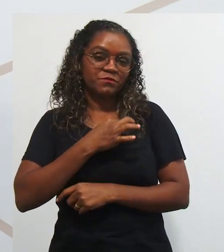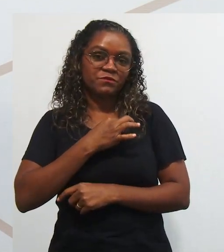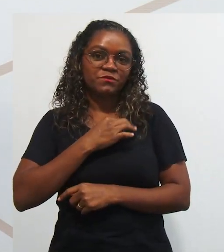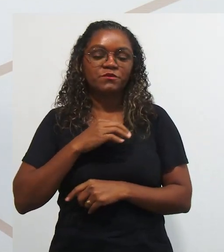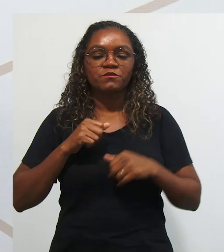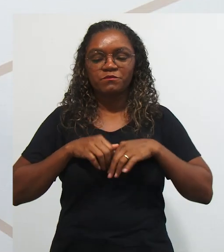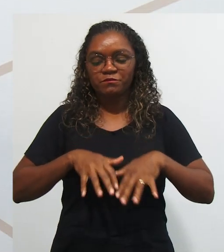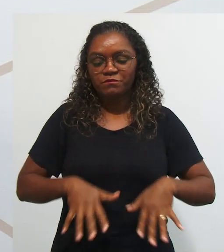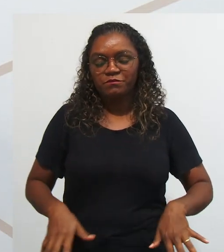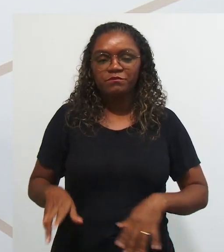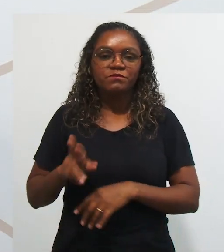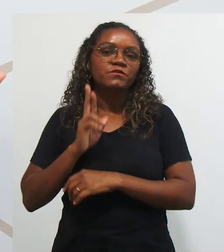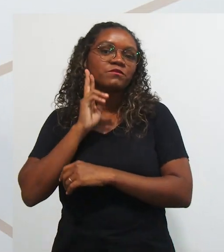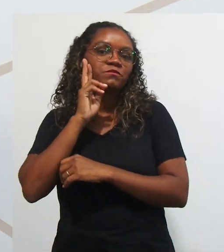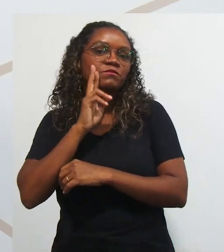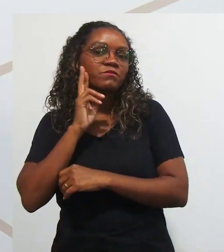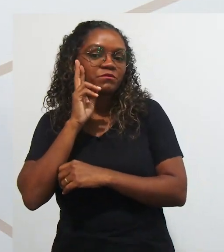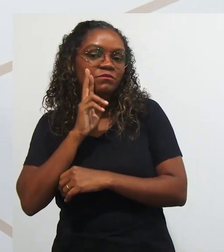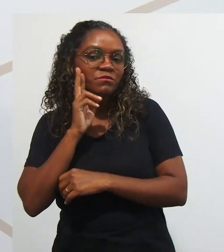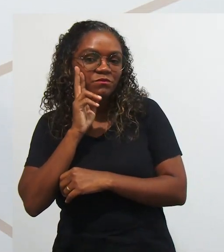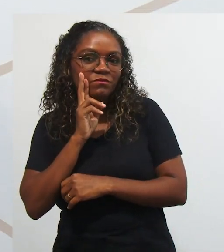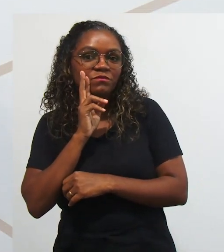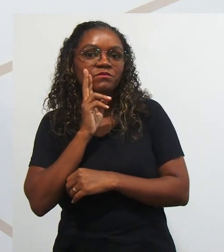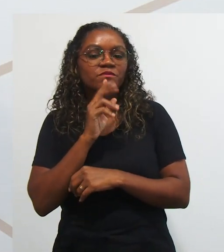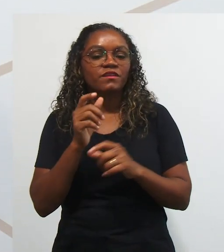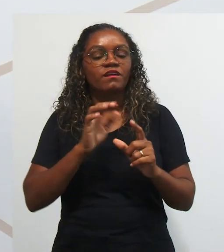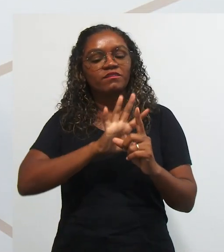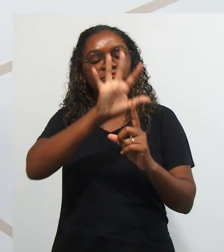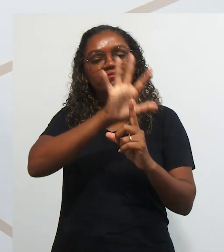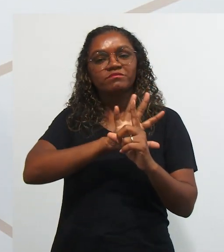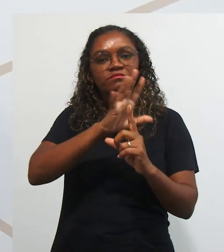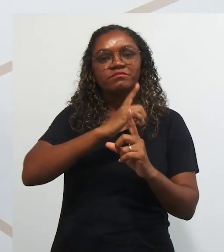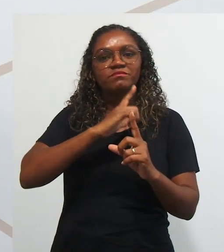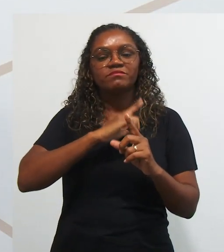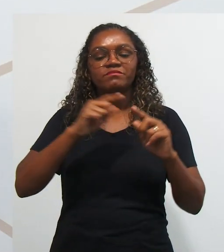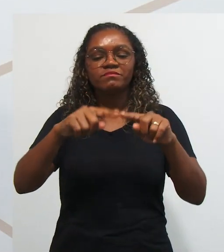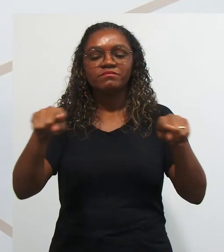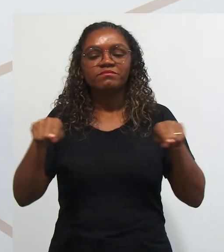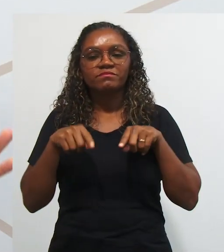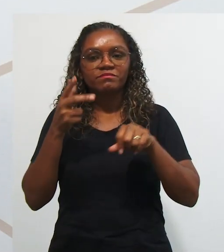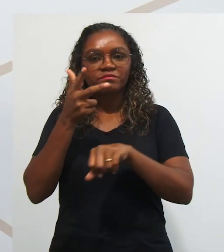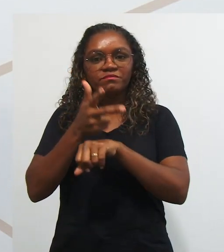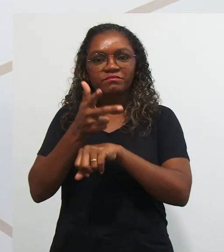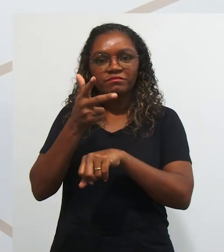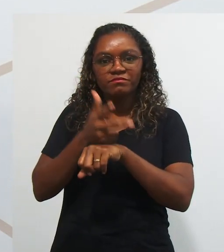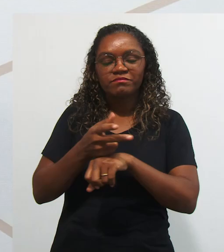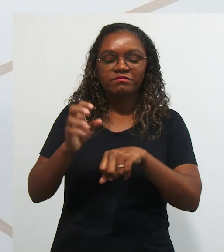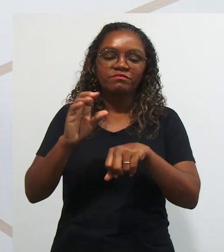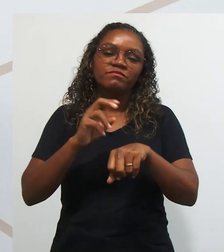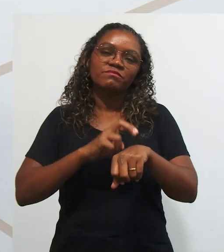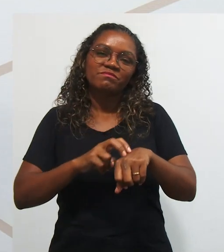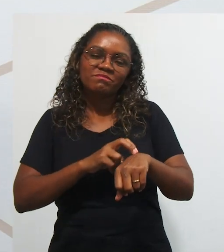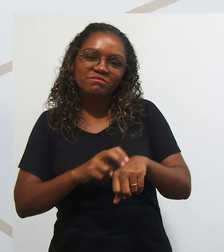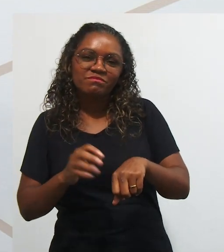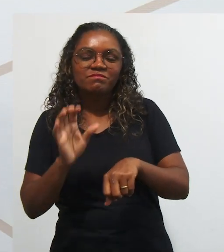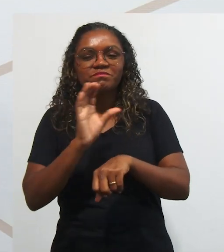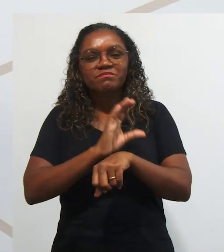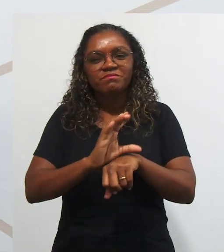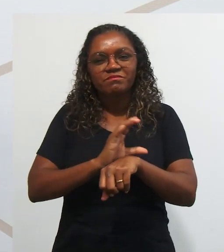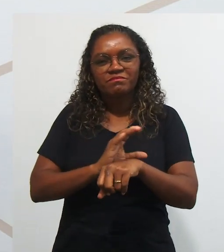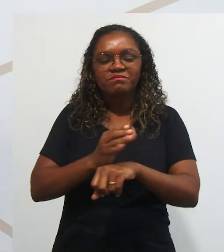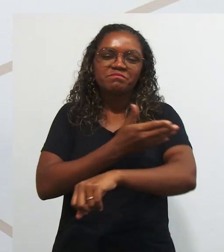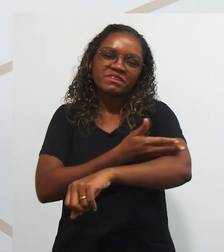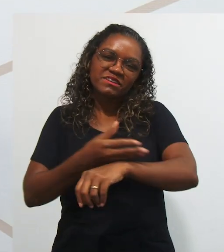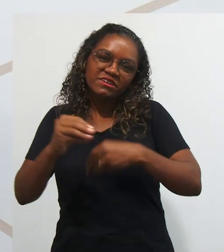pink. Ao fundo está a plotagem dos estúdios com tons verdes, cinza e branco. À